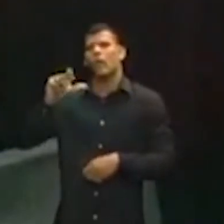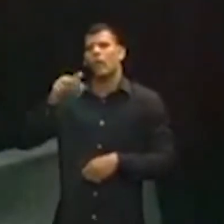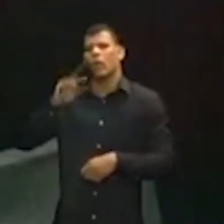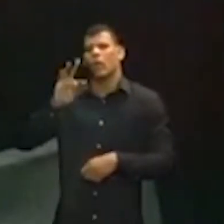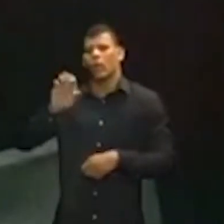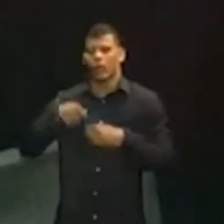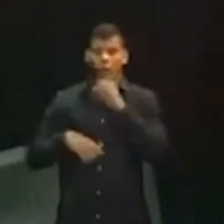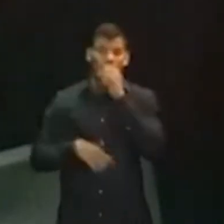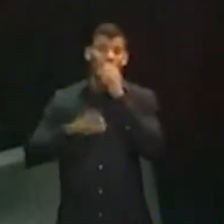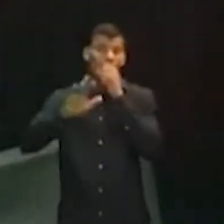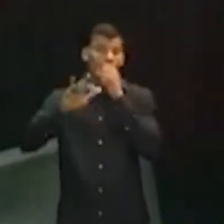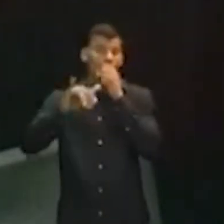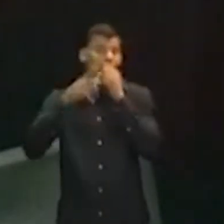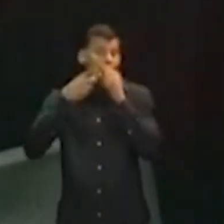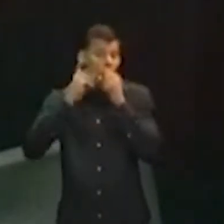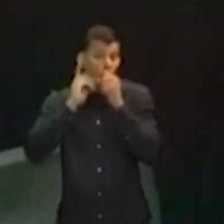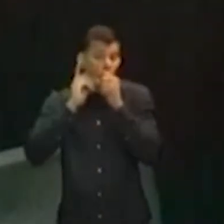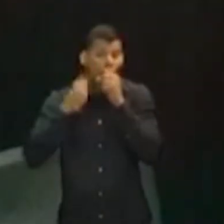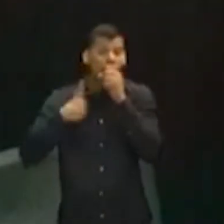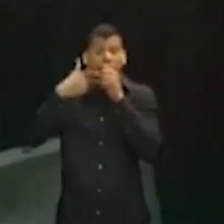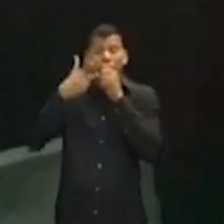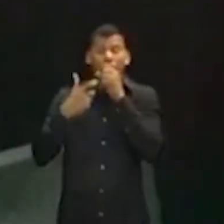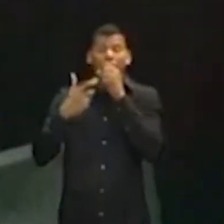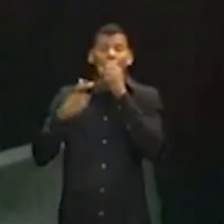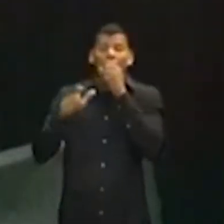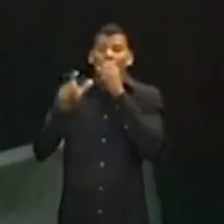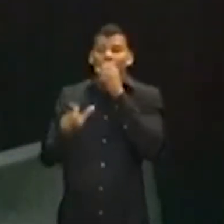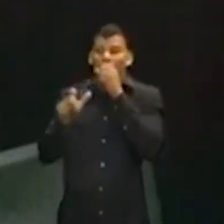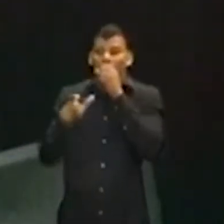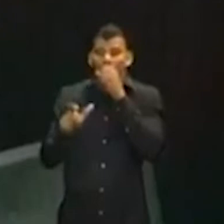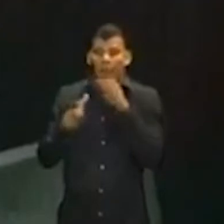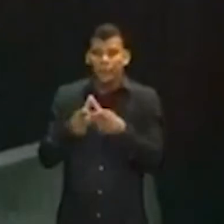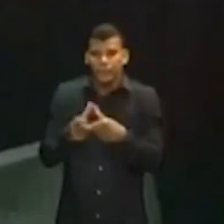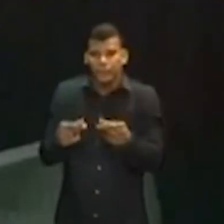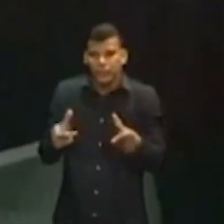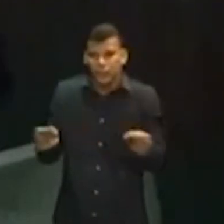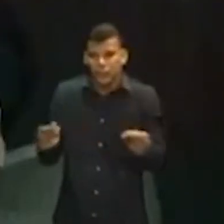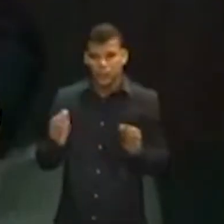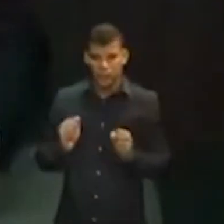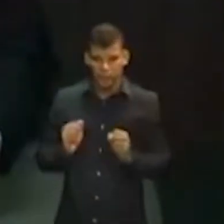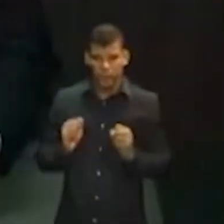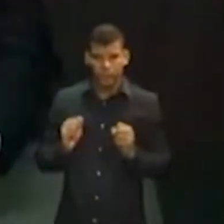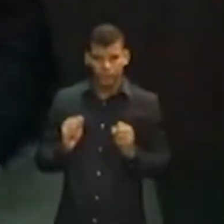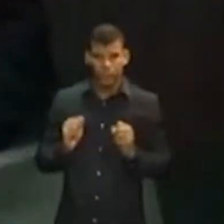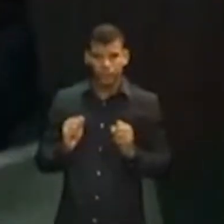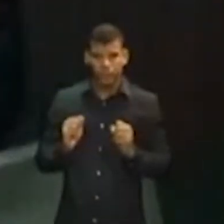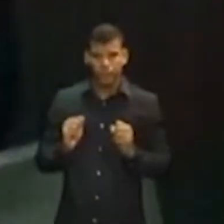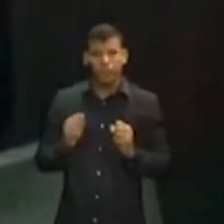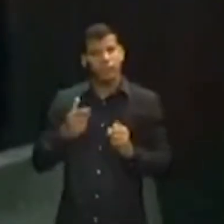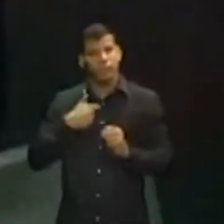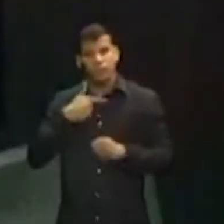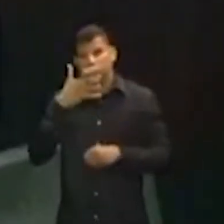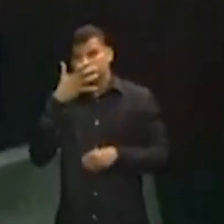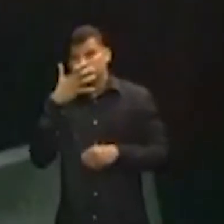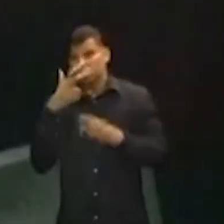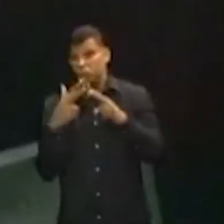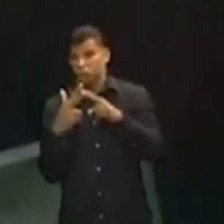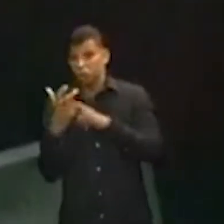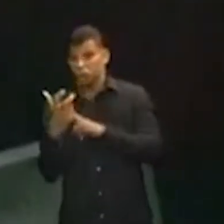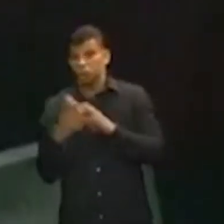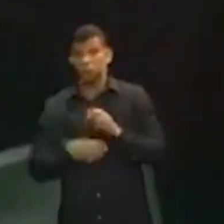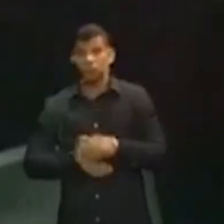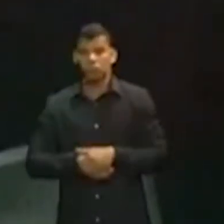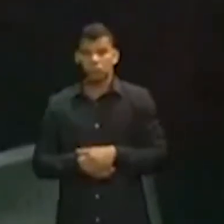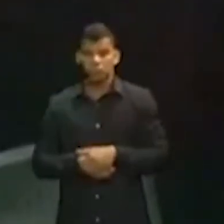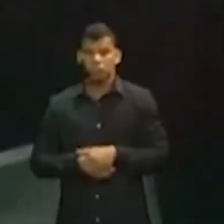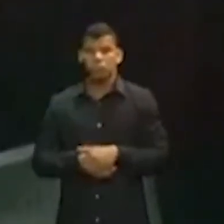ontem eu estava em Brasília, tive a oportunidade de acompanhar a sessão de ontem através das redes sociais,